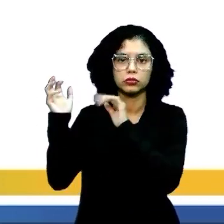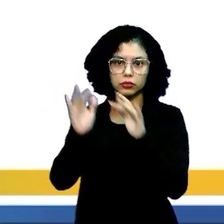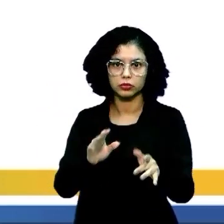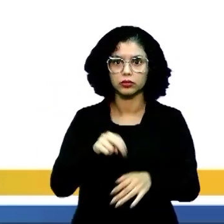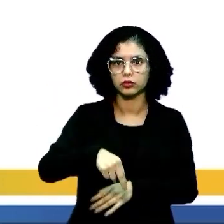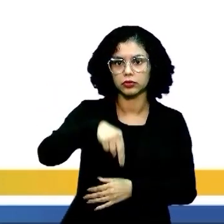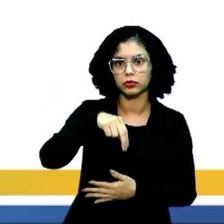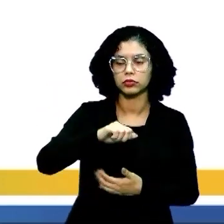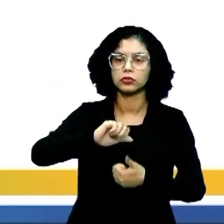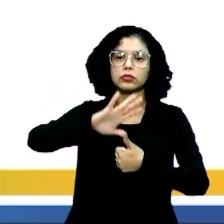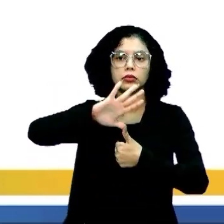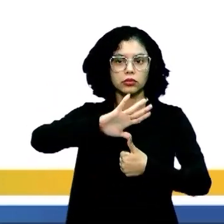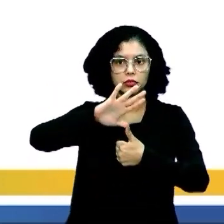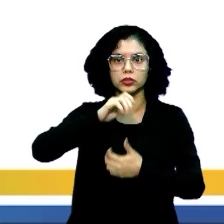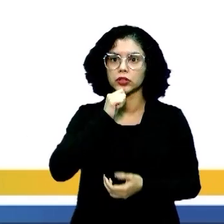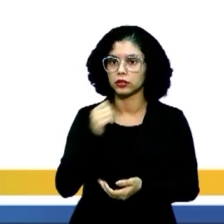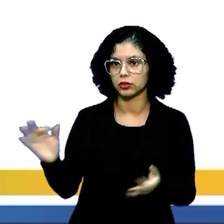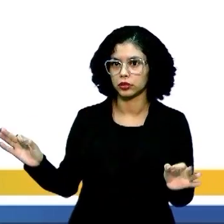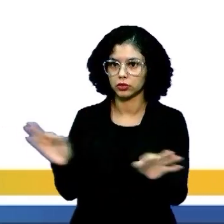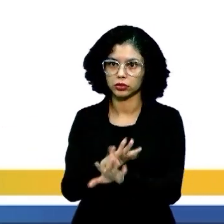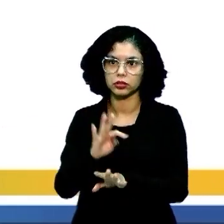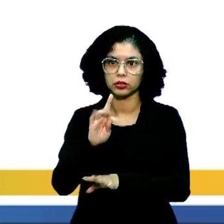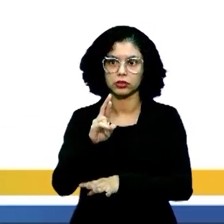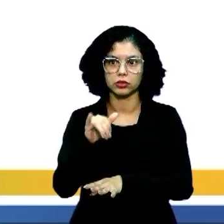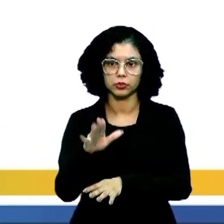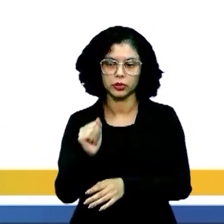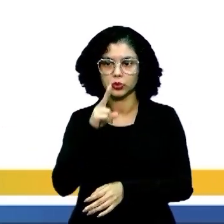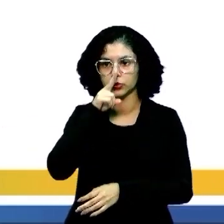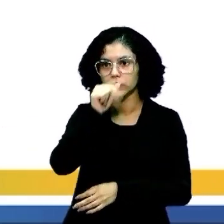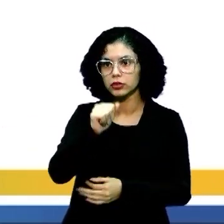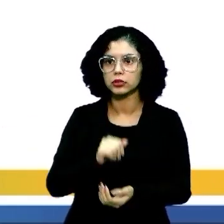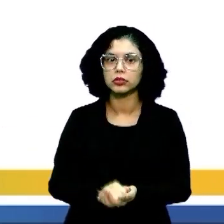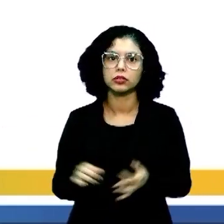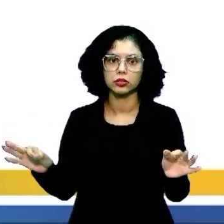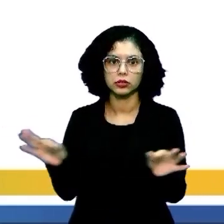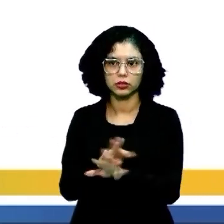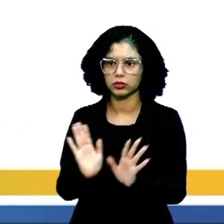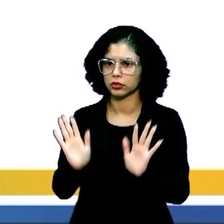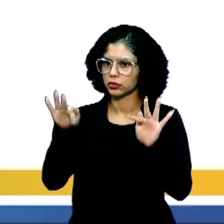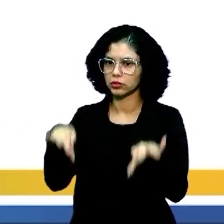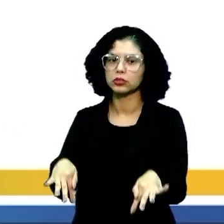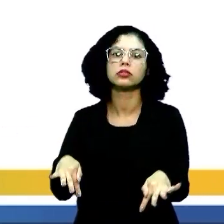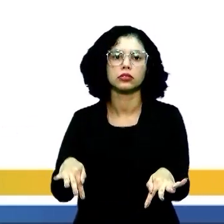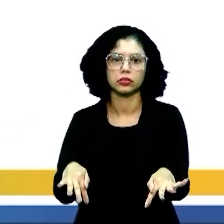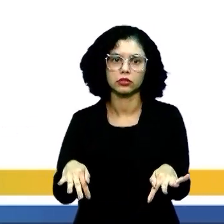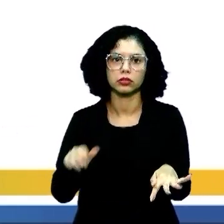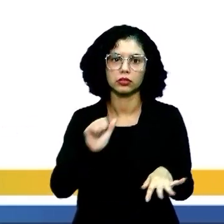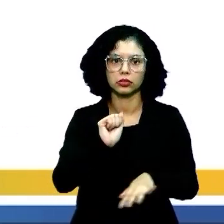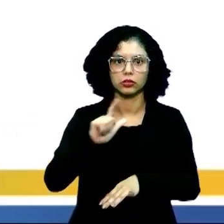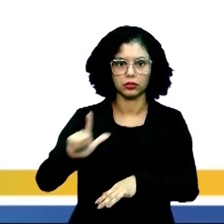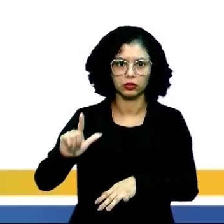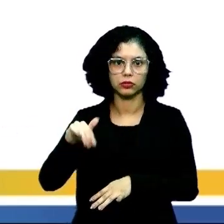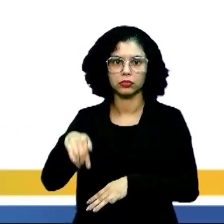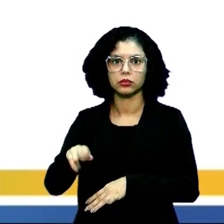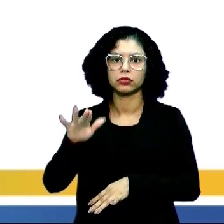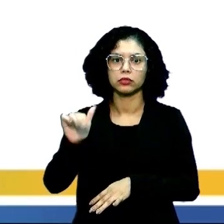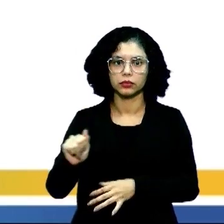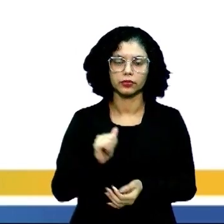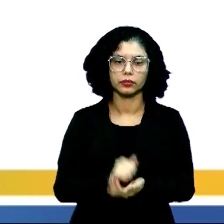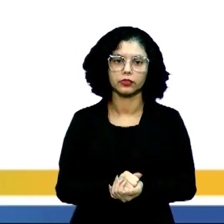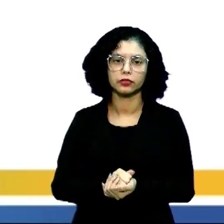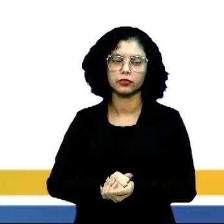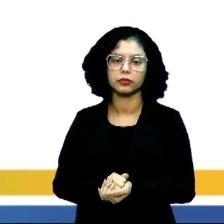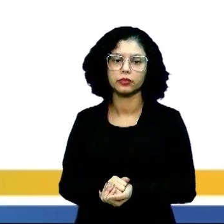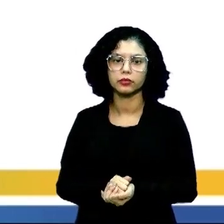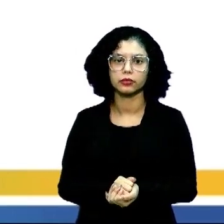invasão norte-americana eram derrubar o Talibã do poder e, no caso, destruir a Al-Qaeda, que era uma rede